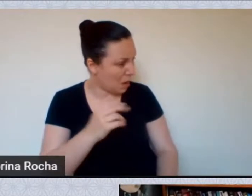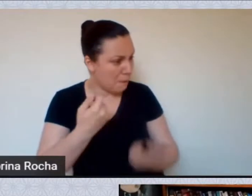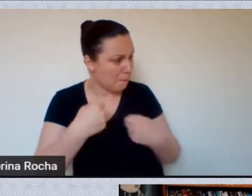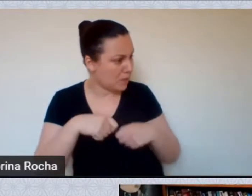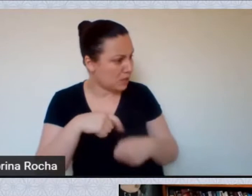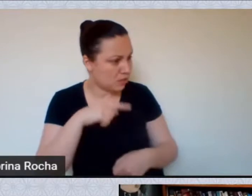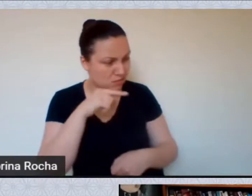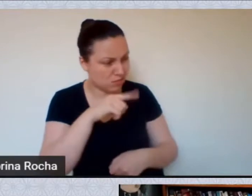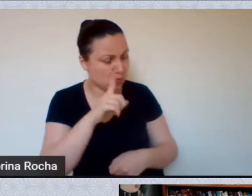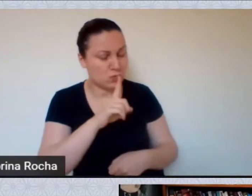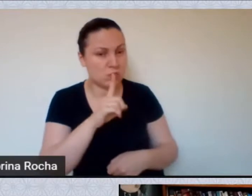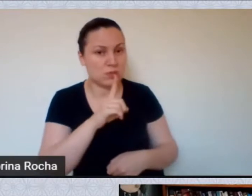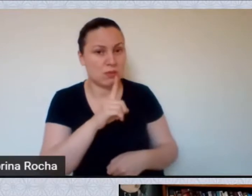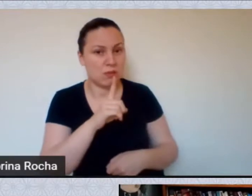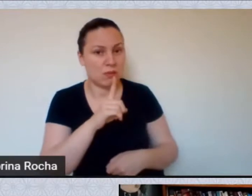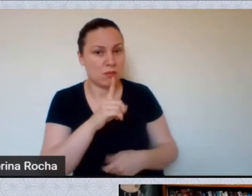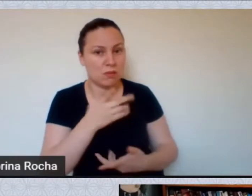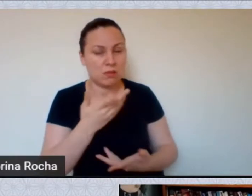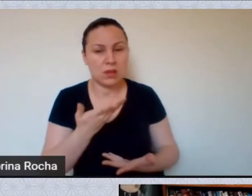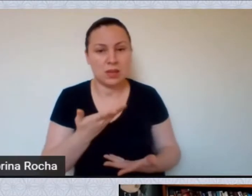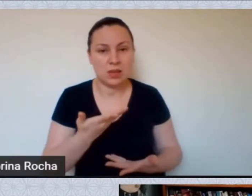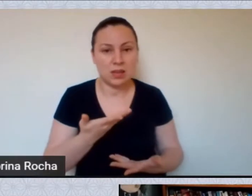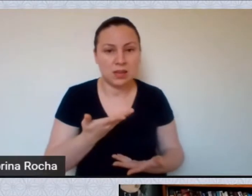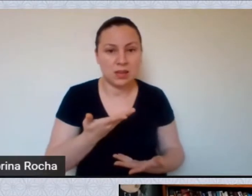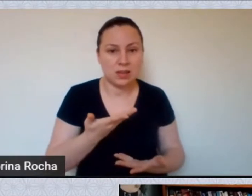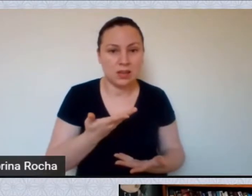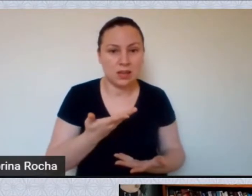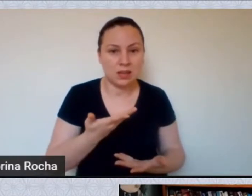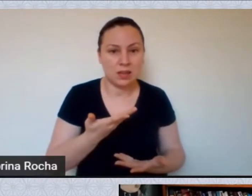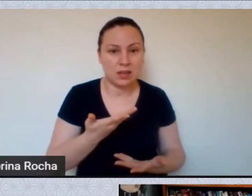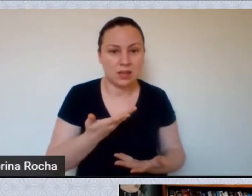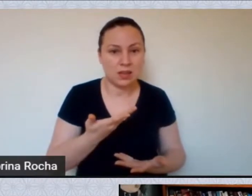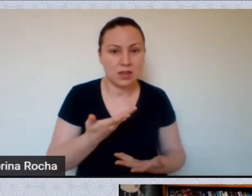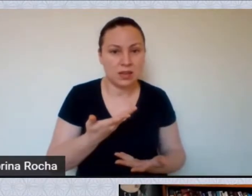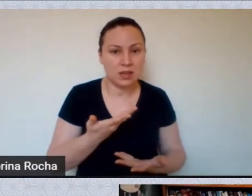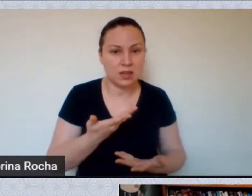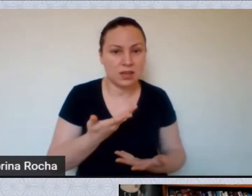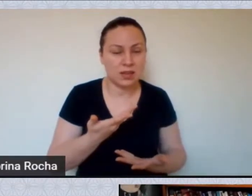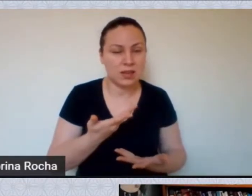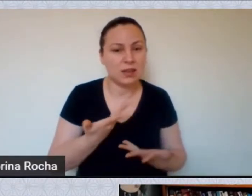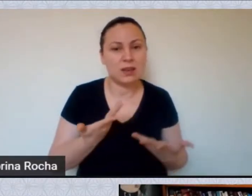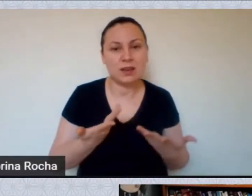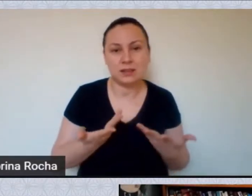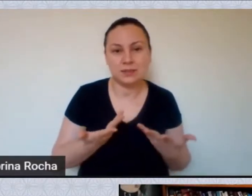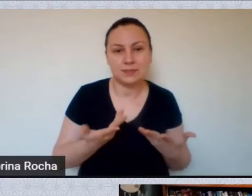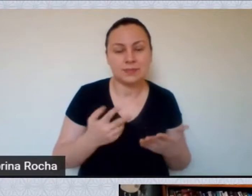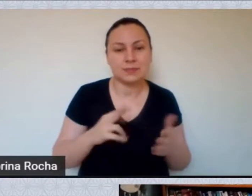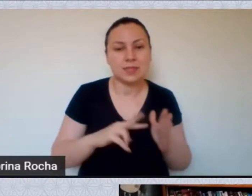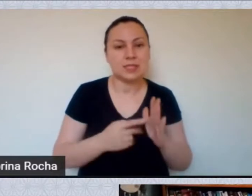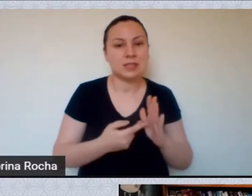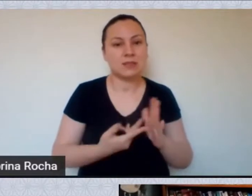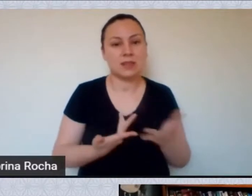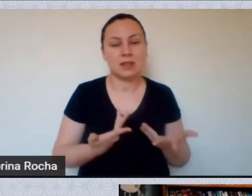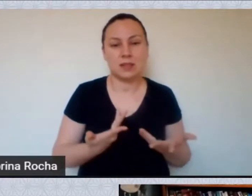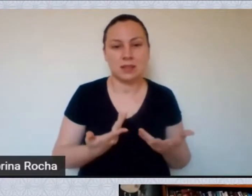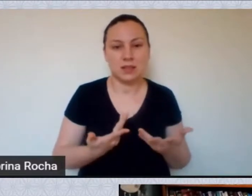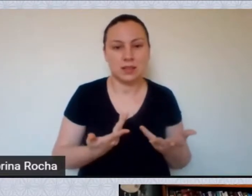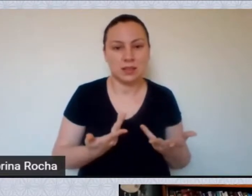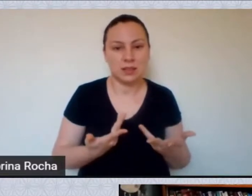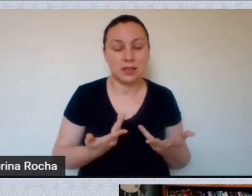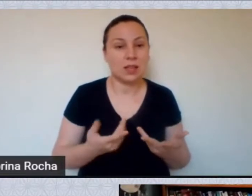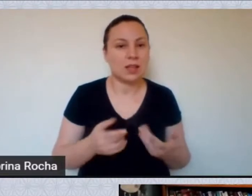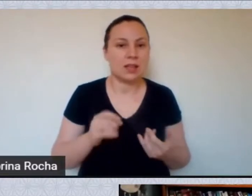hipótese. Então, quer dizer, a ideia de... Gênio, né? Então, tipo, o que eu não entendo da natureza eu vou atribuir a